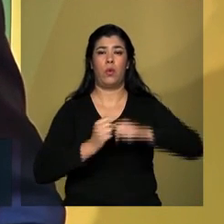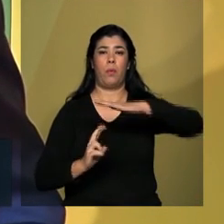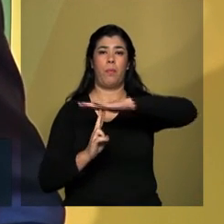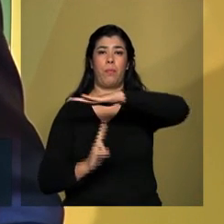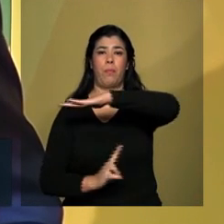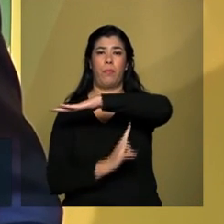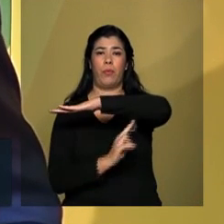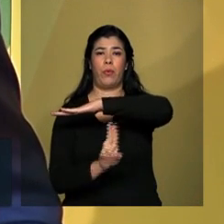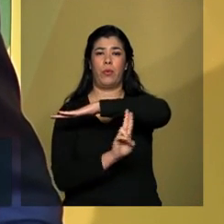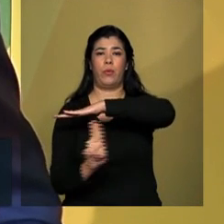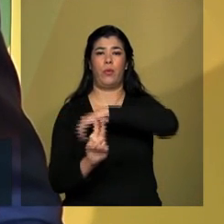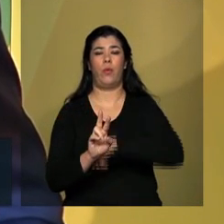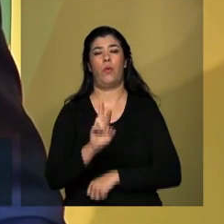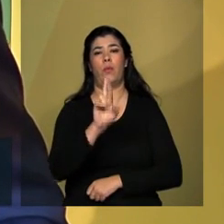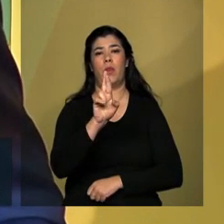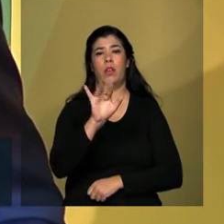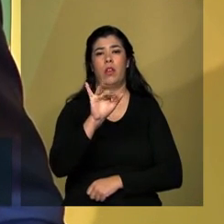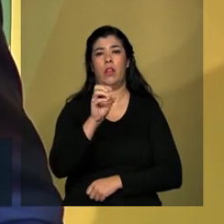tivemos 6